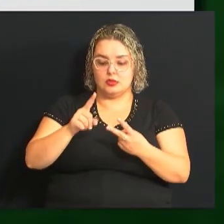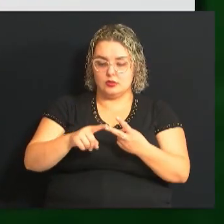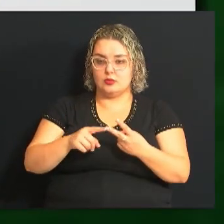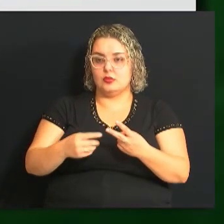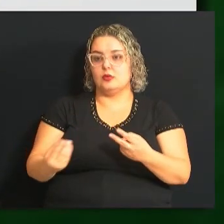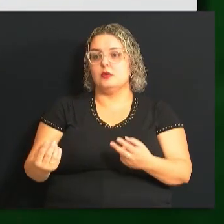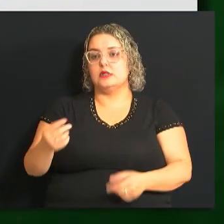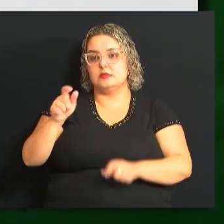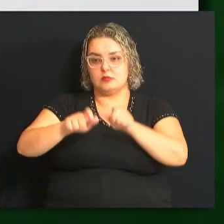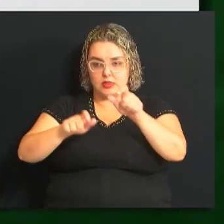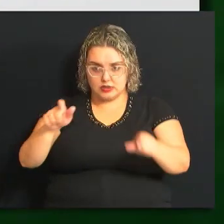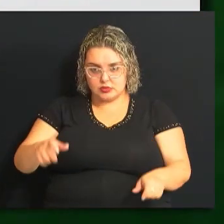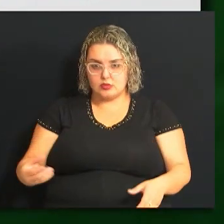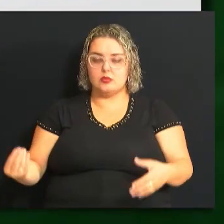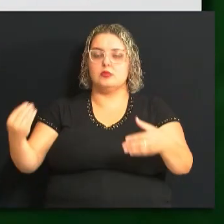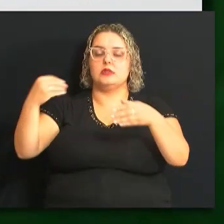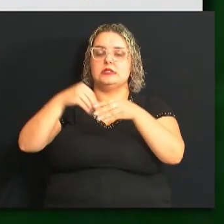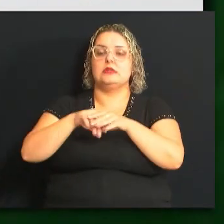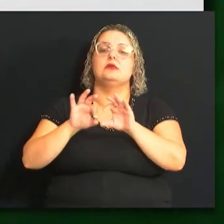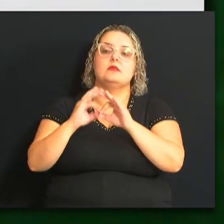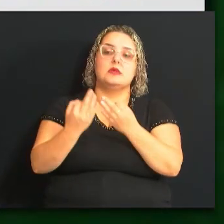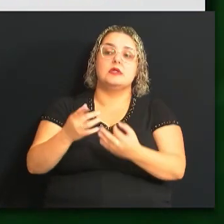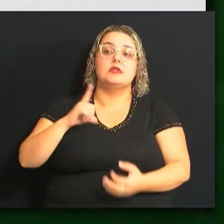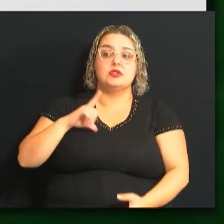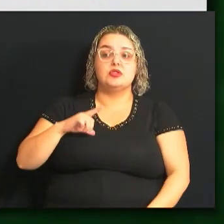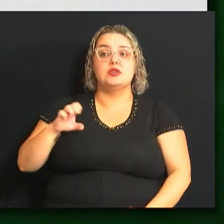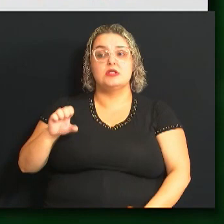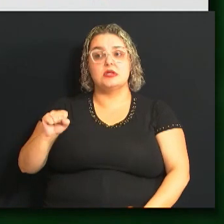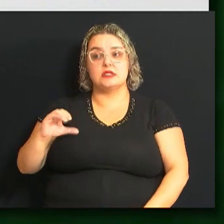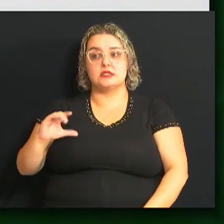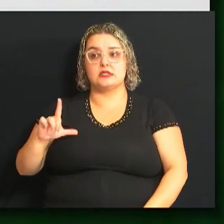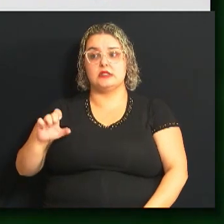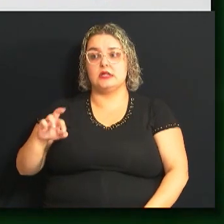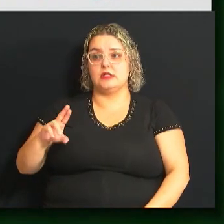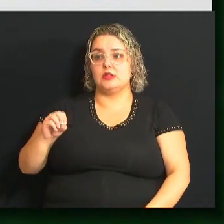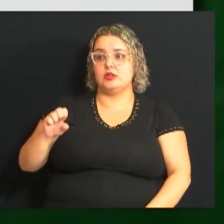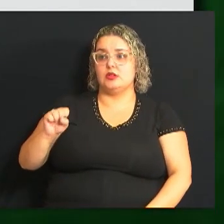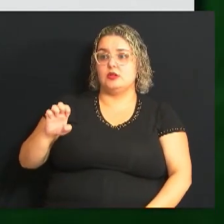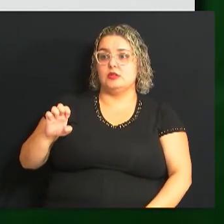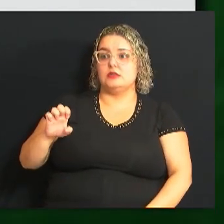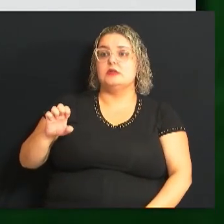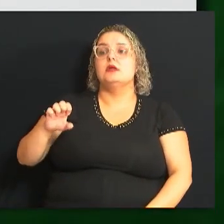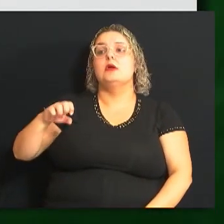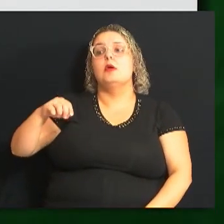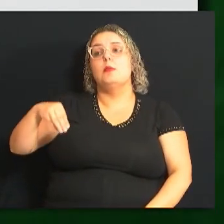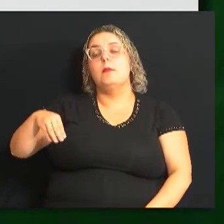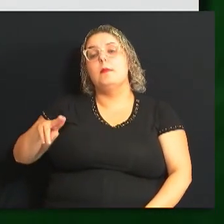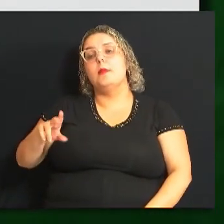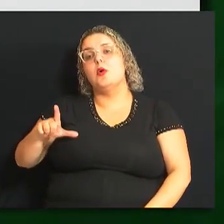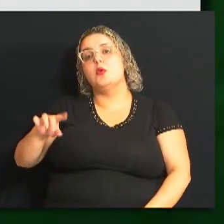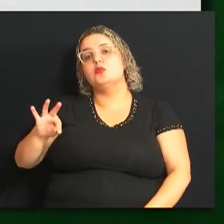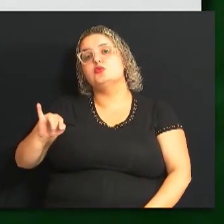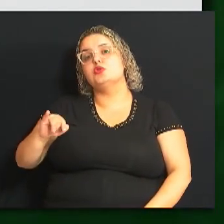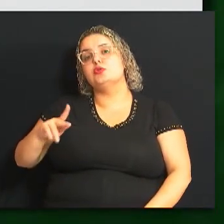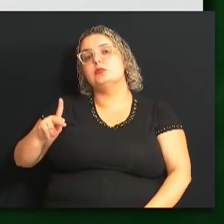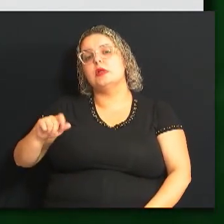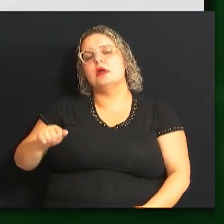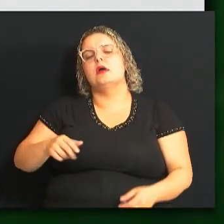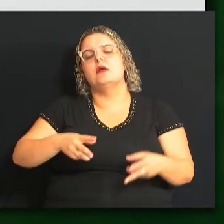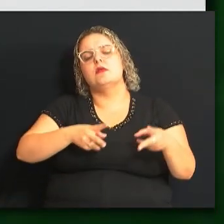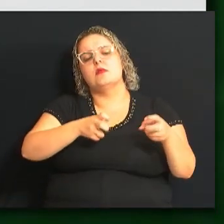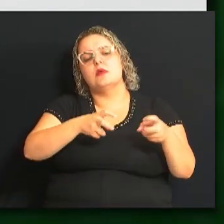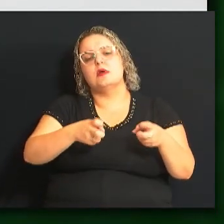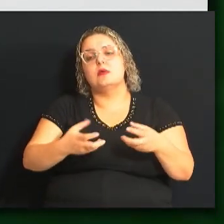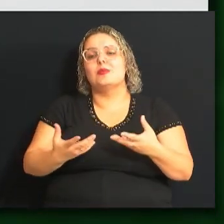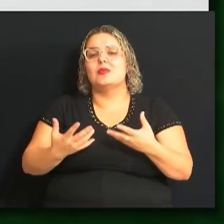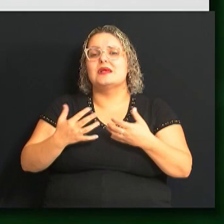família que tinha esclerose múltipla, e ele foi percebendo, observando essas pessoas, como essa doença é degenerativa, como que